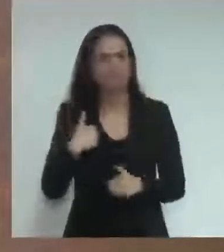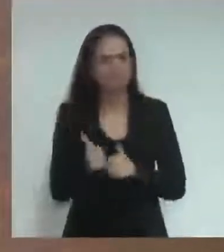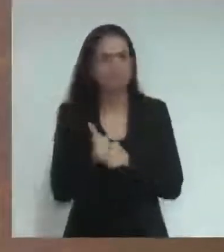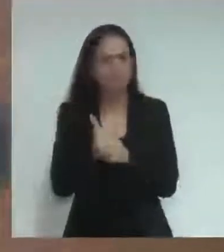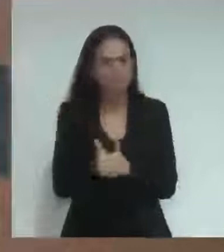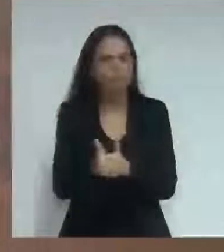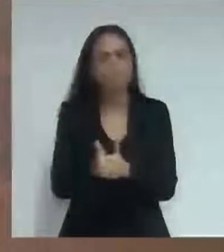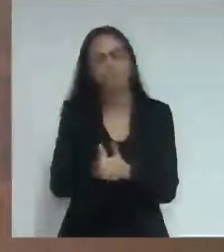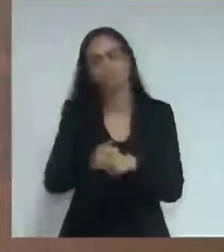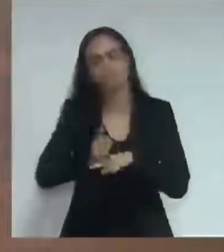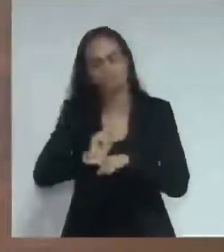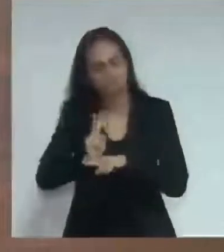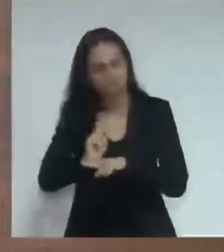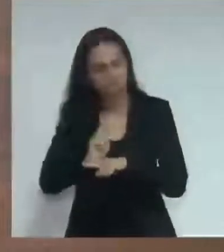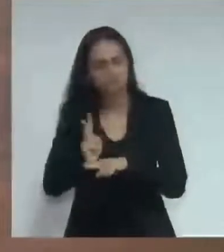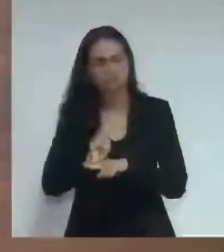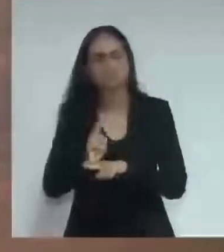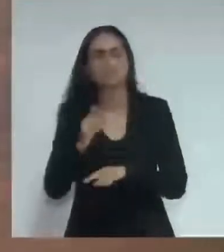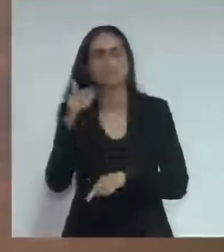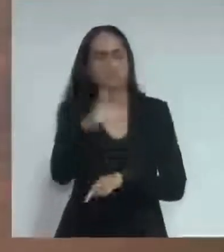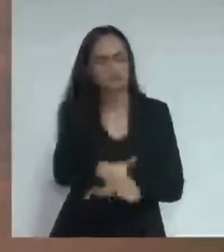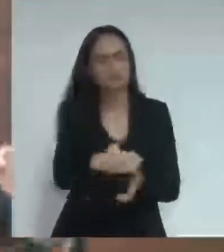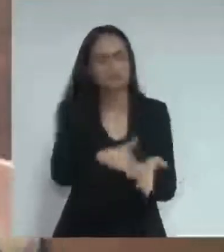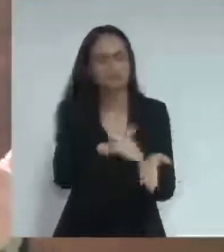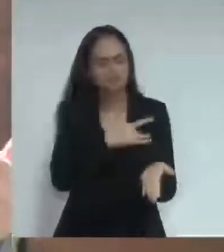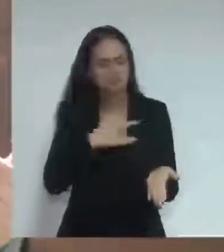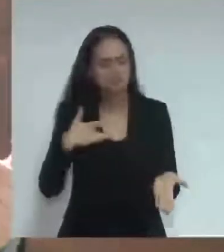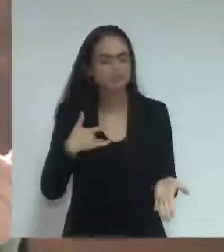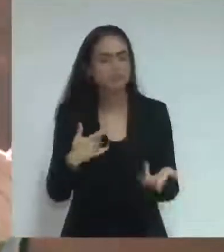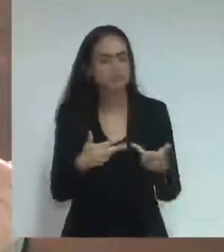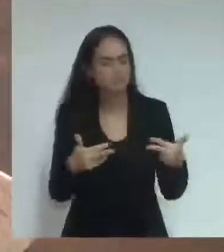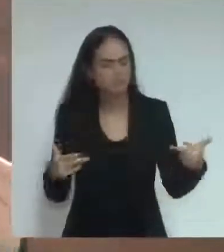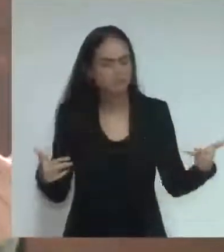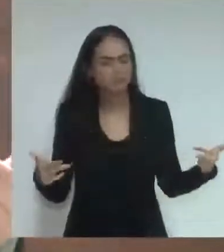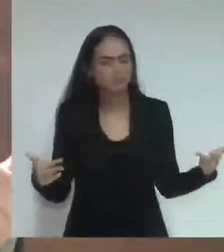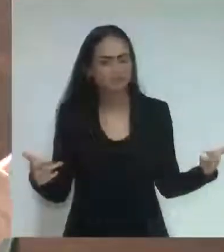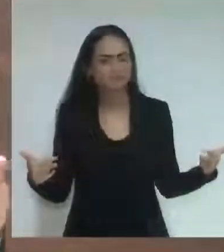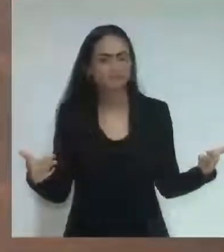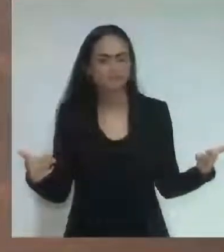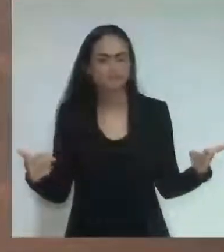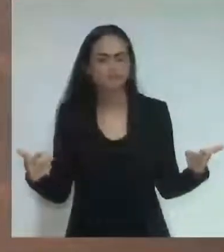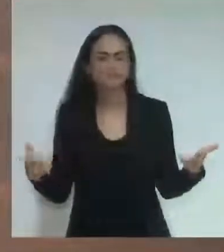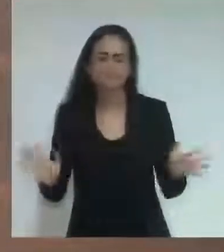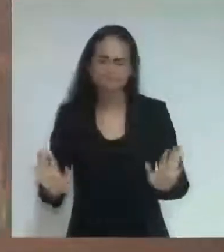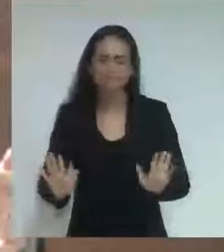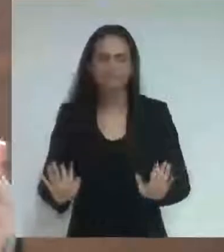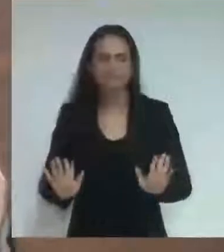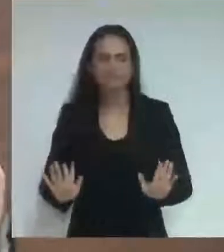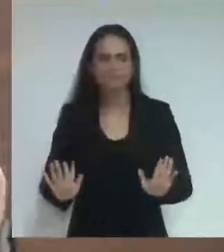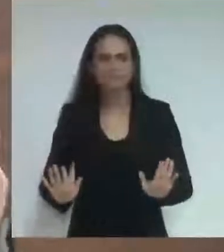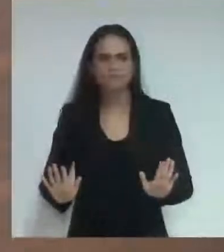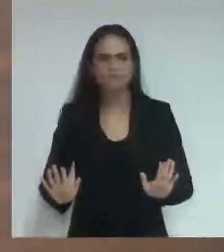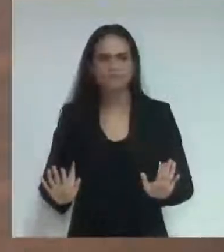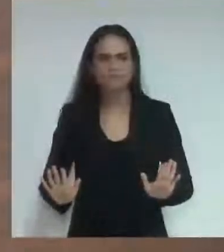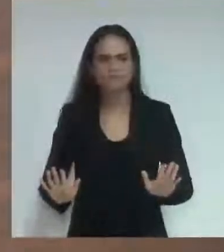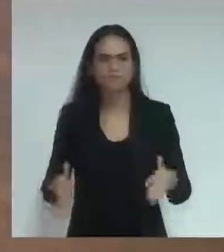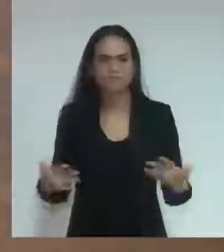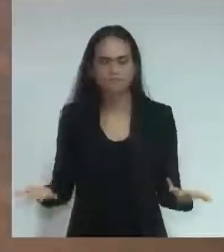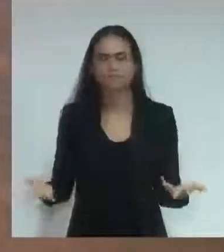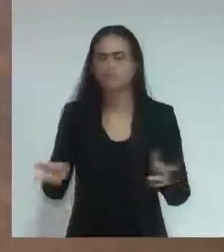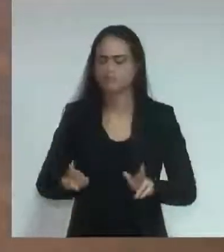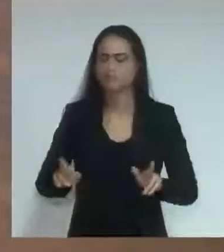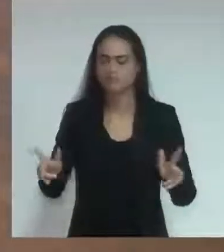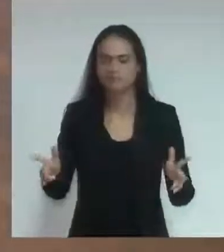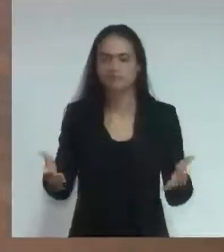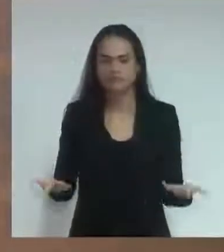cobramos, acompanhamos, fomos lá no secretário de Saúde e vimos que não foi isso. Né? Foi um TAC, o que é muito